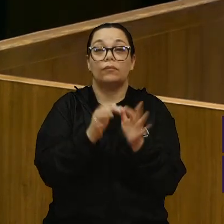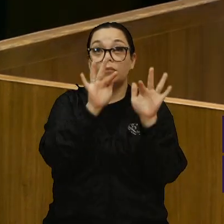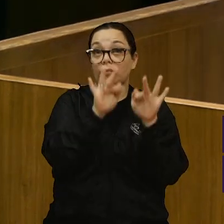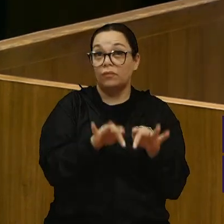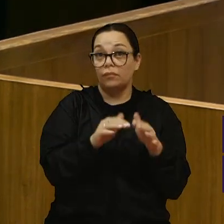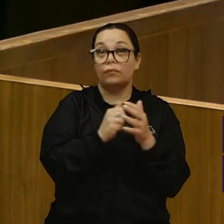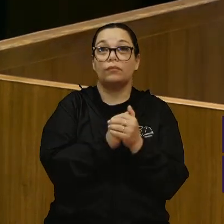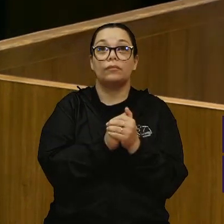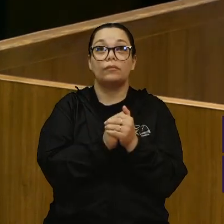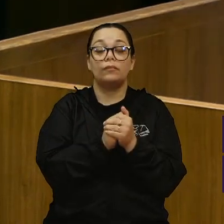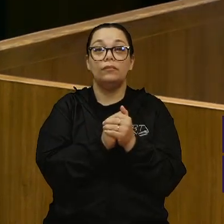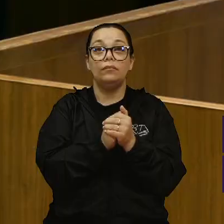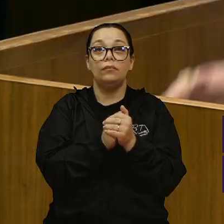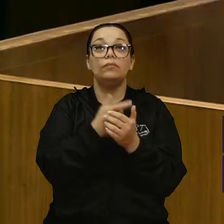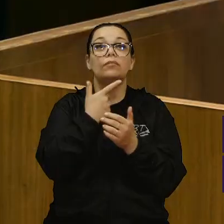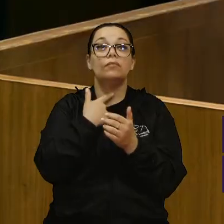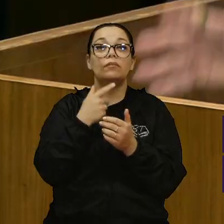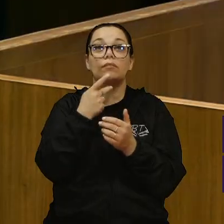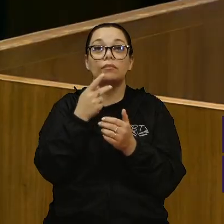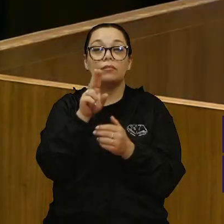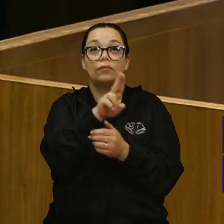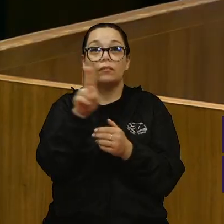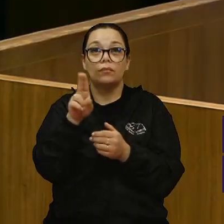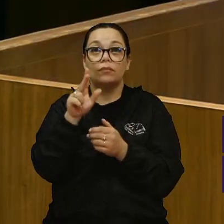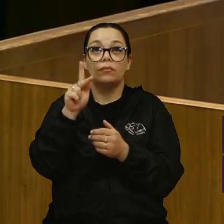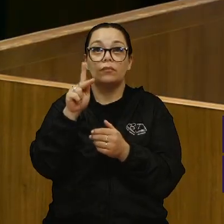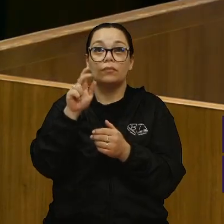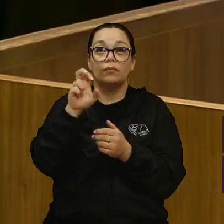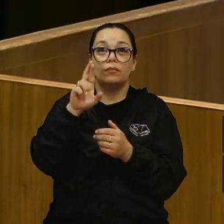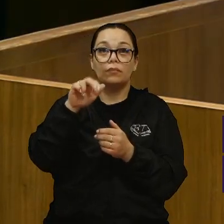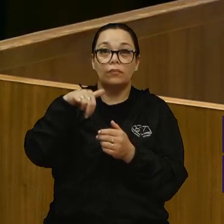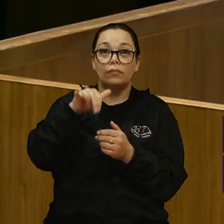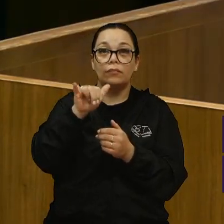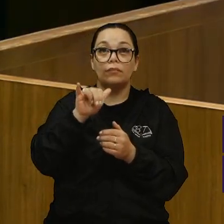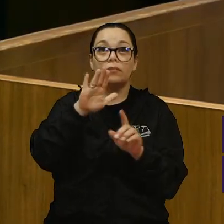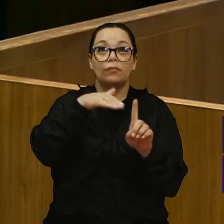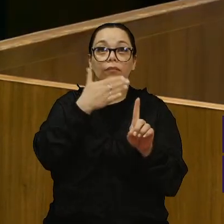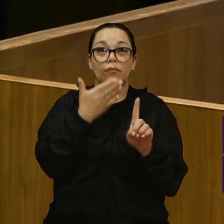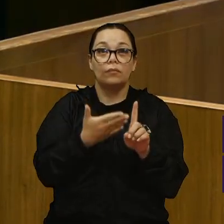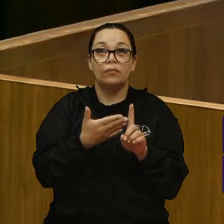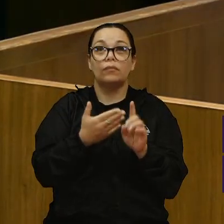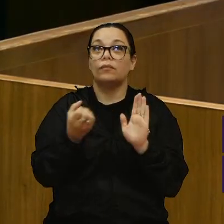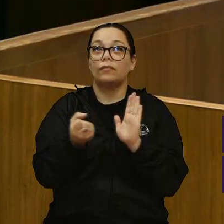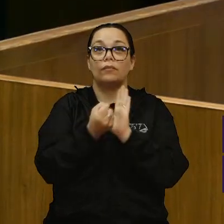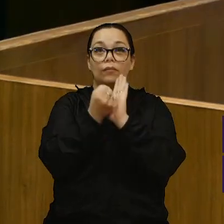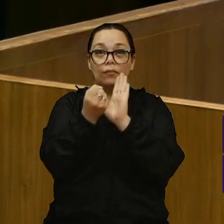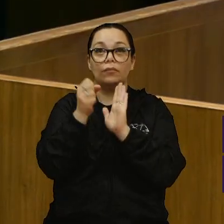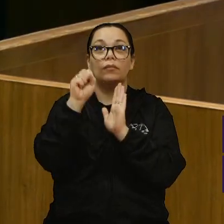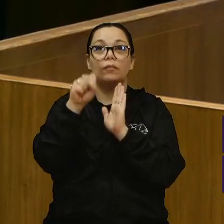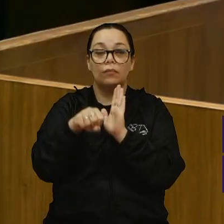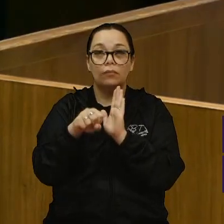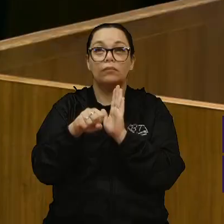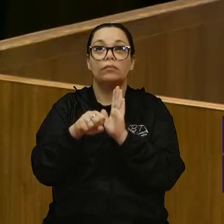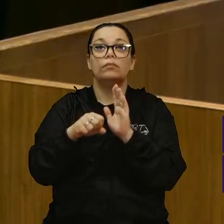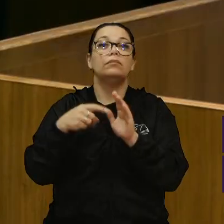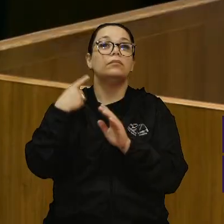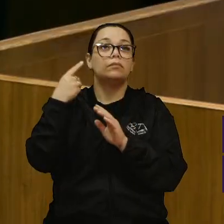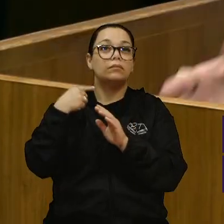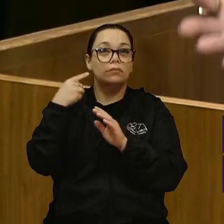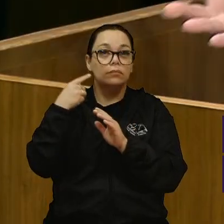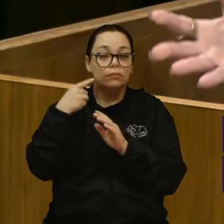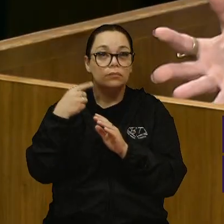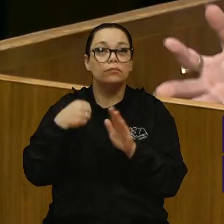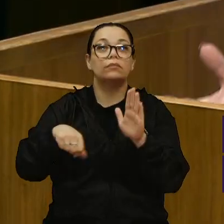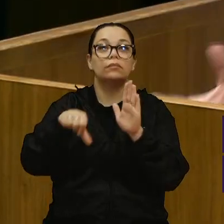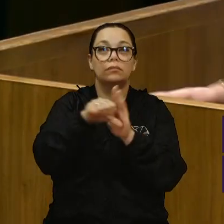eu gostaria de dizer que o nome do Percy para essa homenagem é um nome muito simbólico. O Percy, além de advogado,